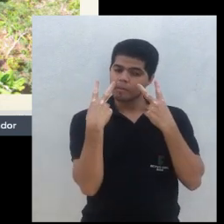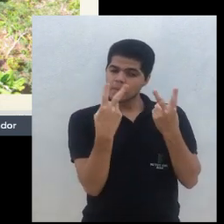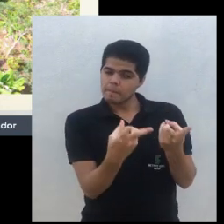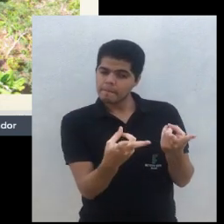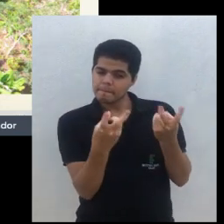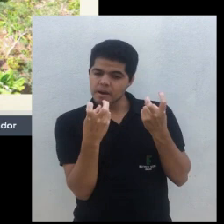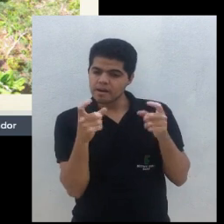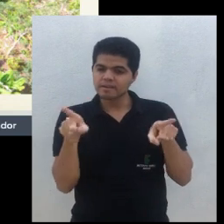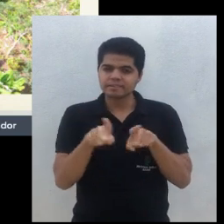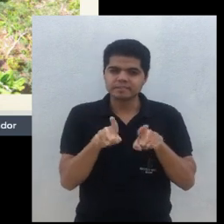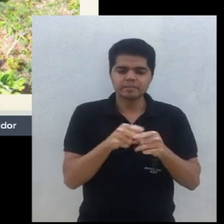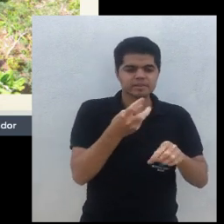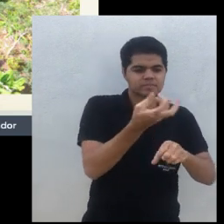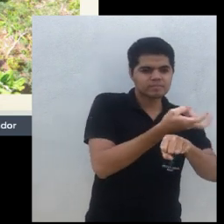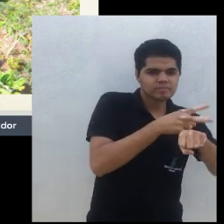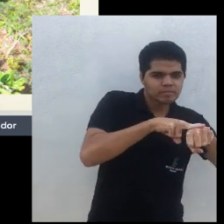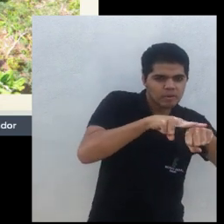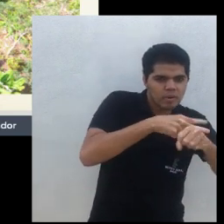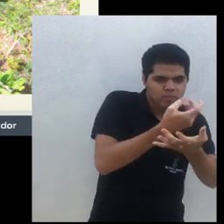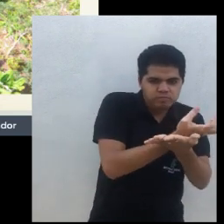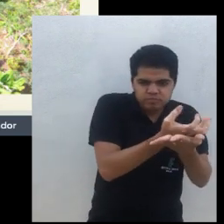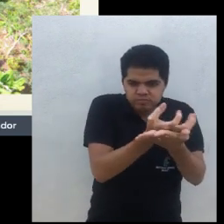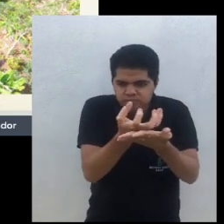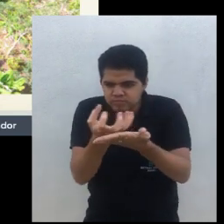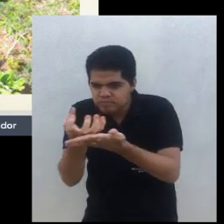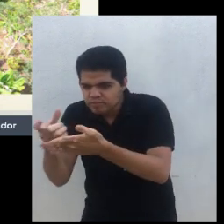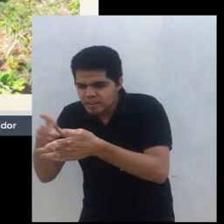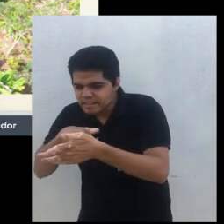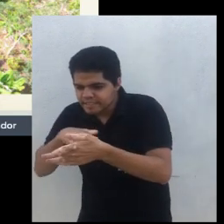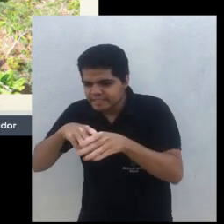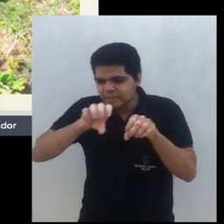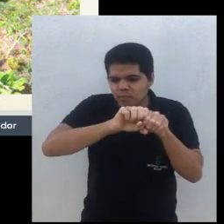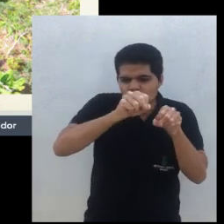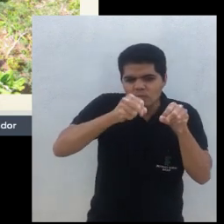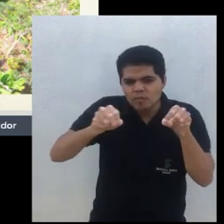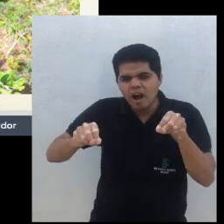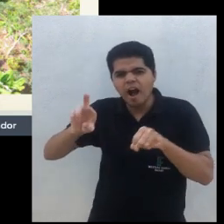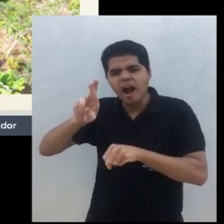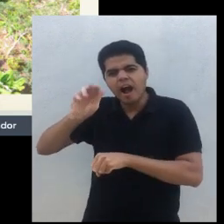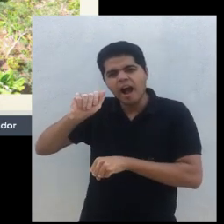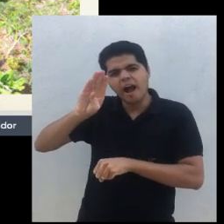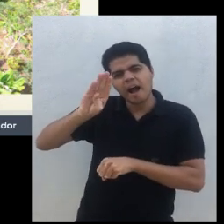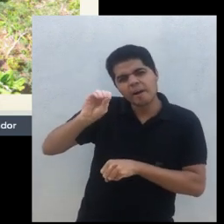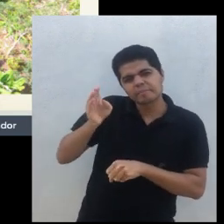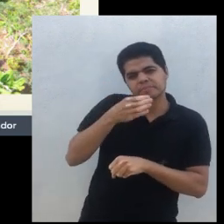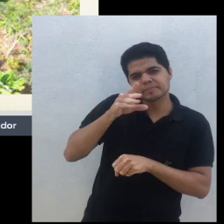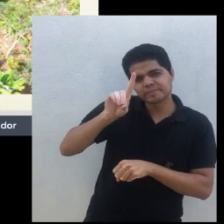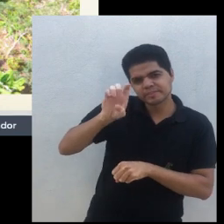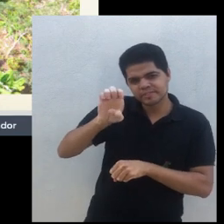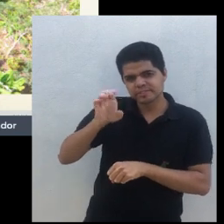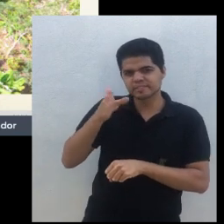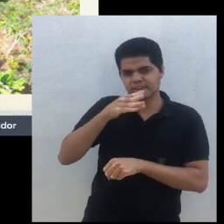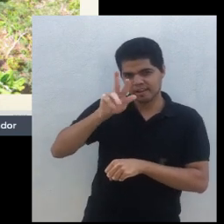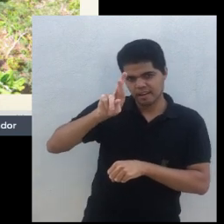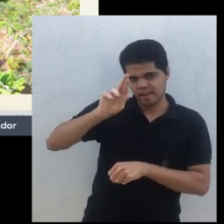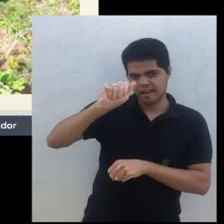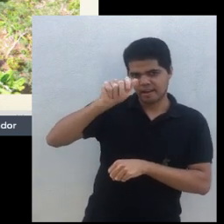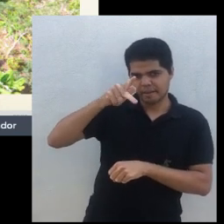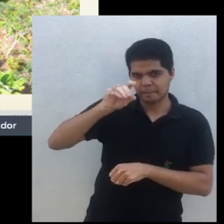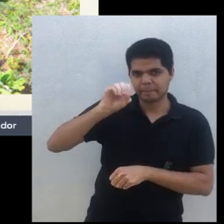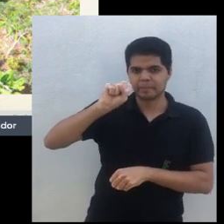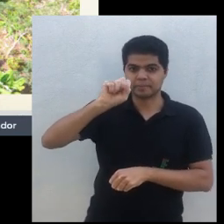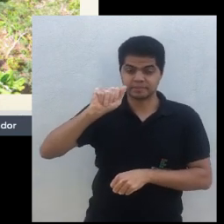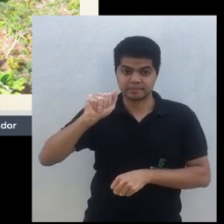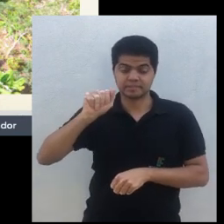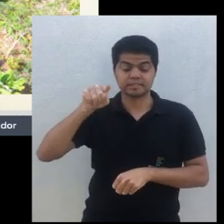às vezes se você tinha uma área de páscoa muito rápido, de raposa, você vai começar a ver na hora que o seu solo melhorar, uma biodiversidade